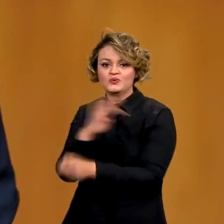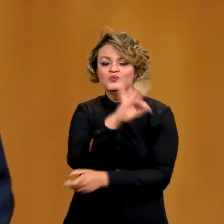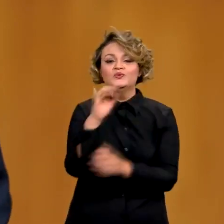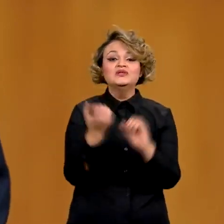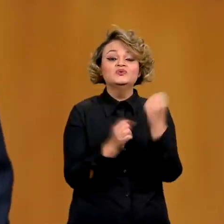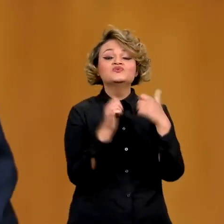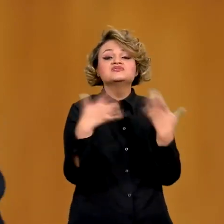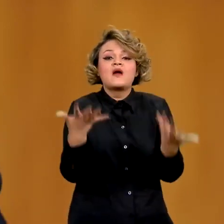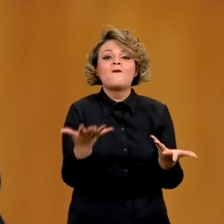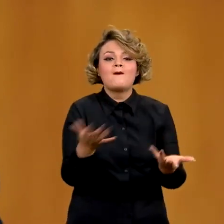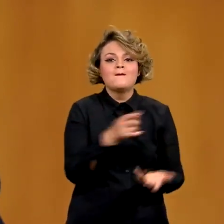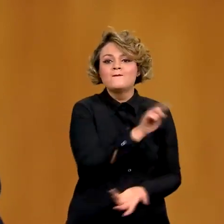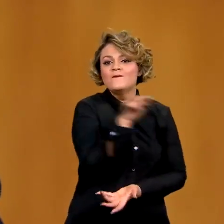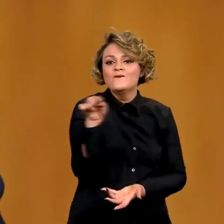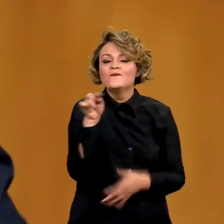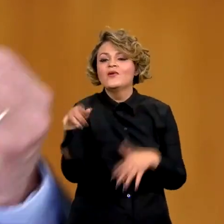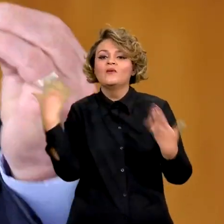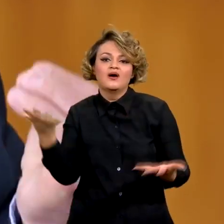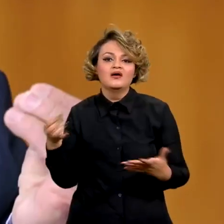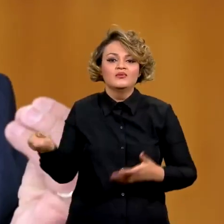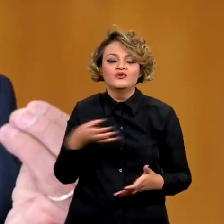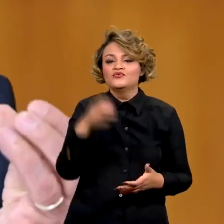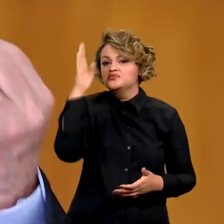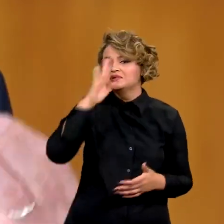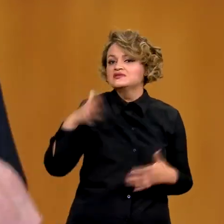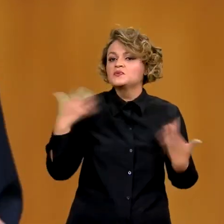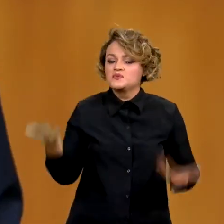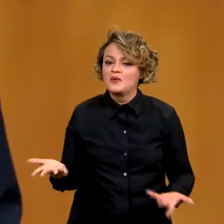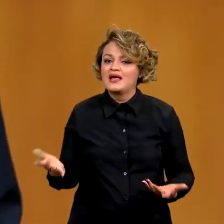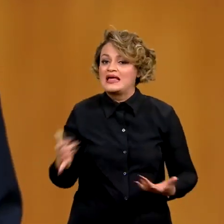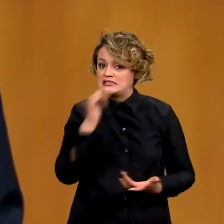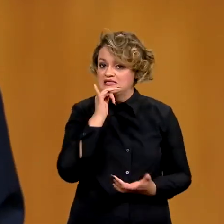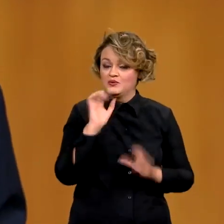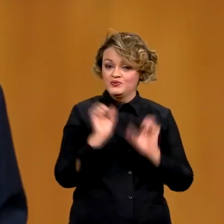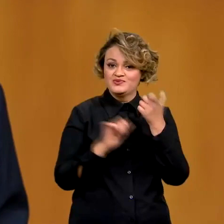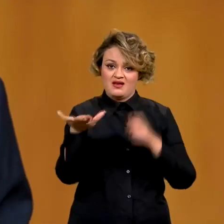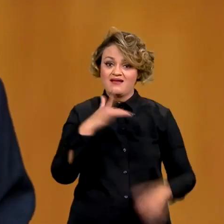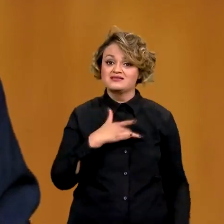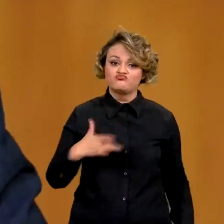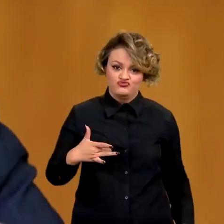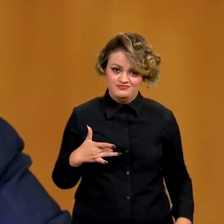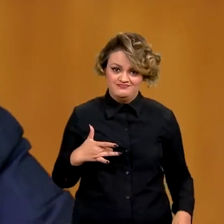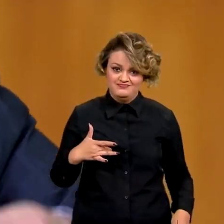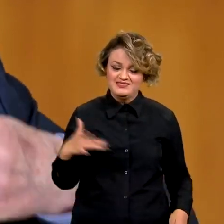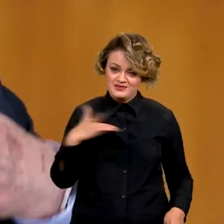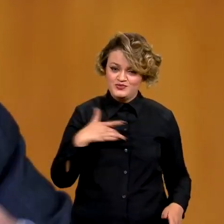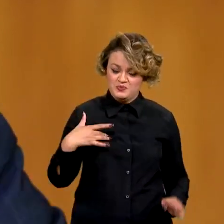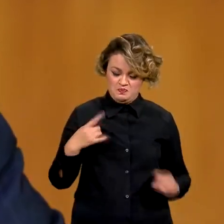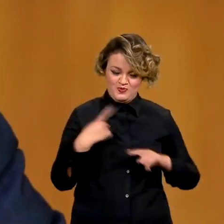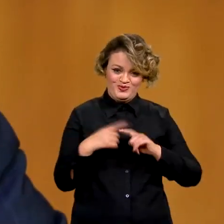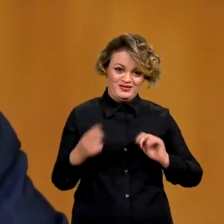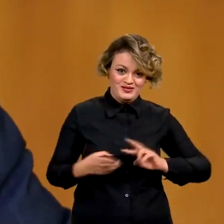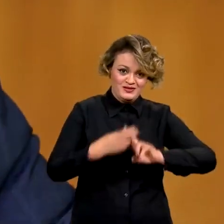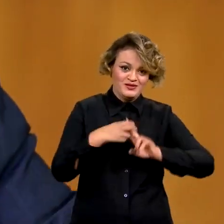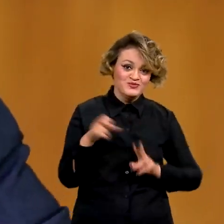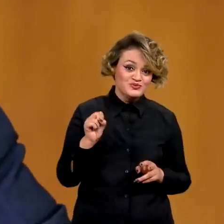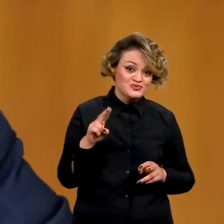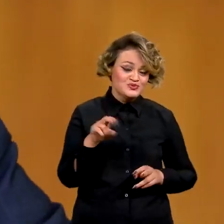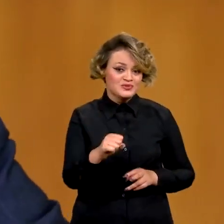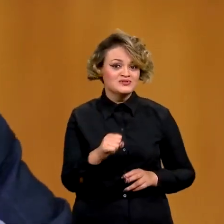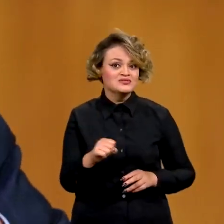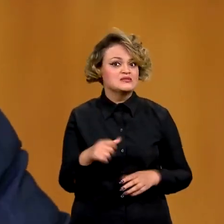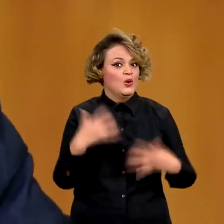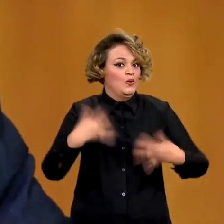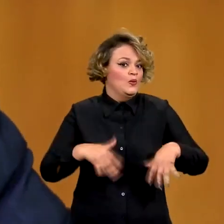que a gente vai querer também in no Brasil uma delas é indústria da Saúde porque o SUS é um grande mercado consumidor